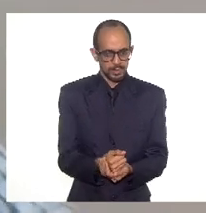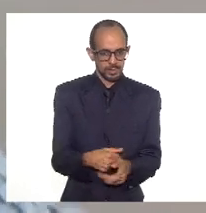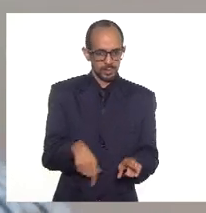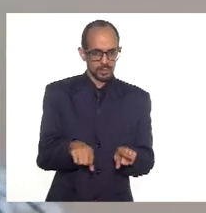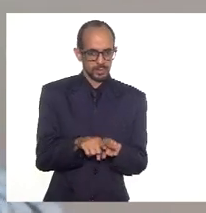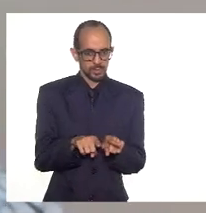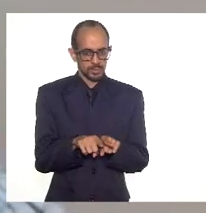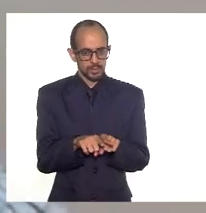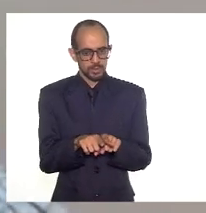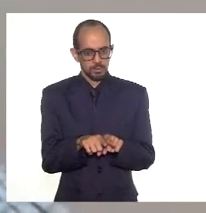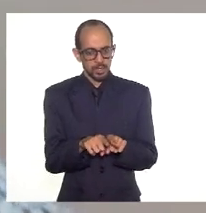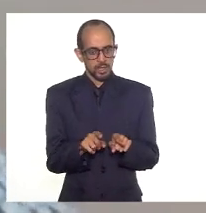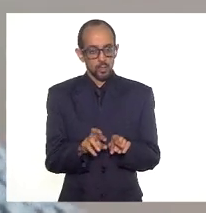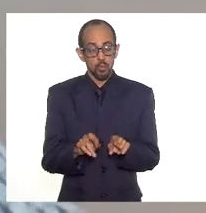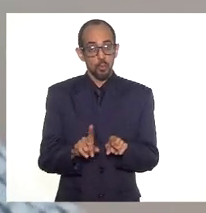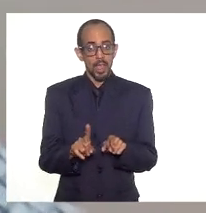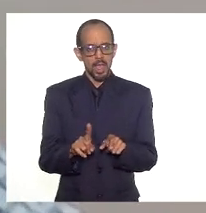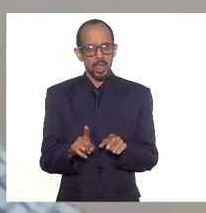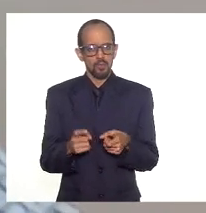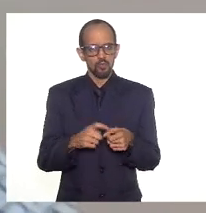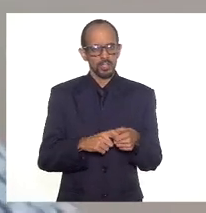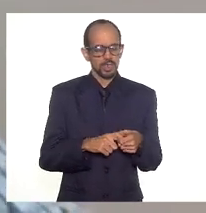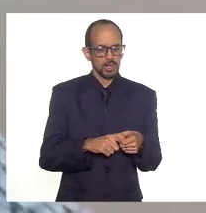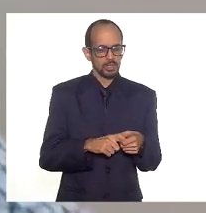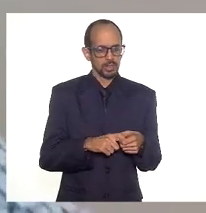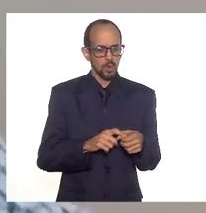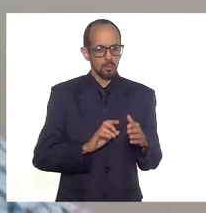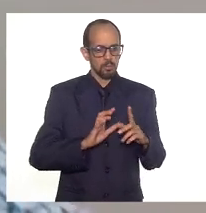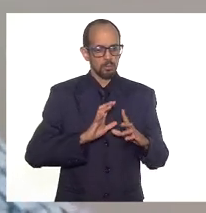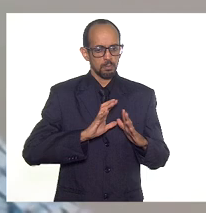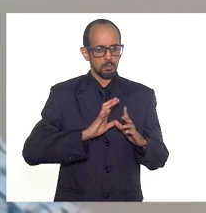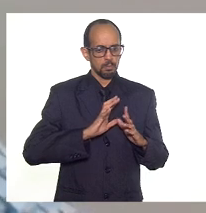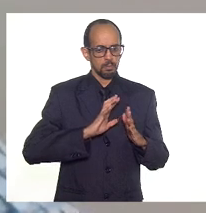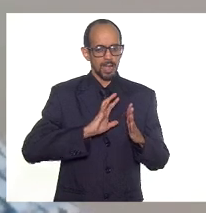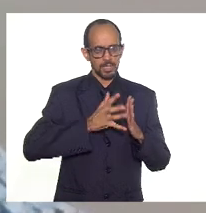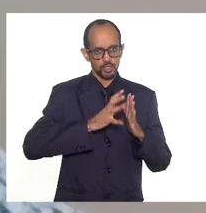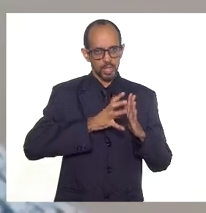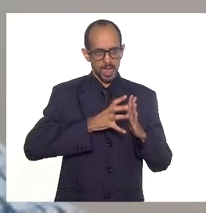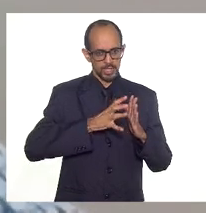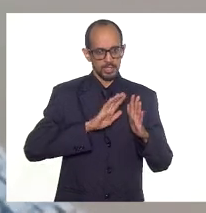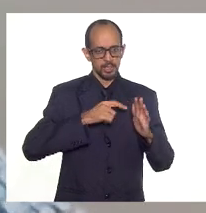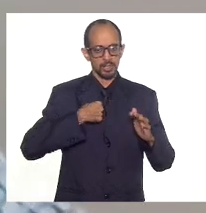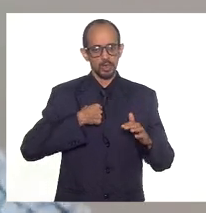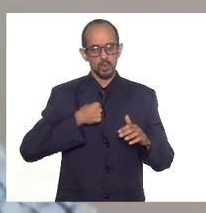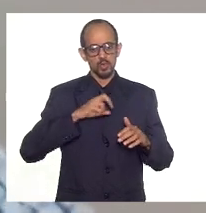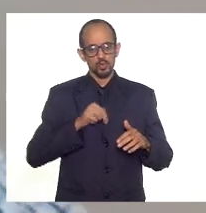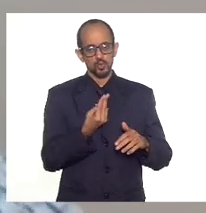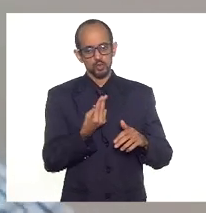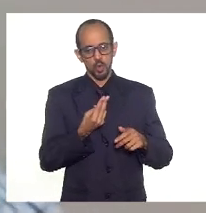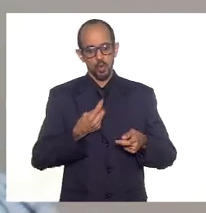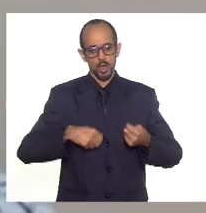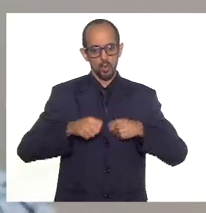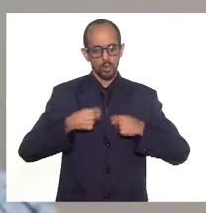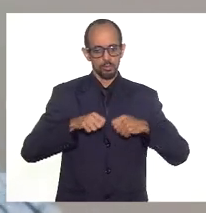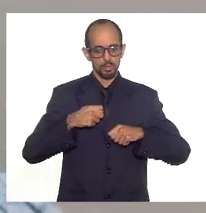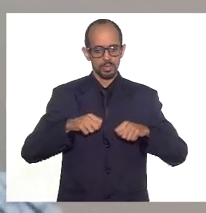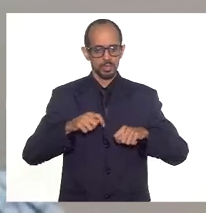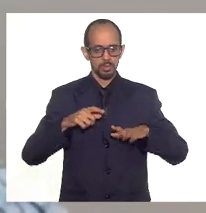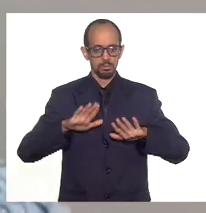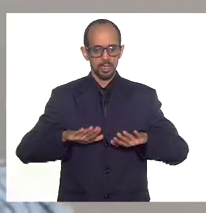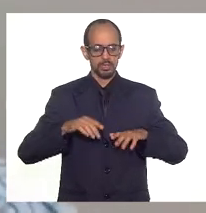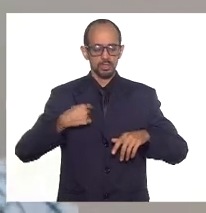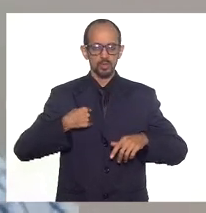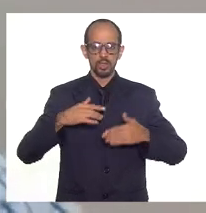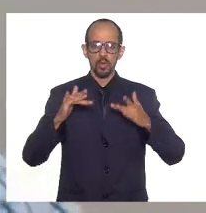tenho filiação partidária, mas me parece, até pela formação, eu sou economista, mas convivo com advogados, pessoas de formação